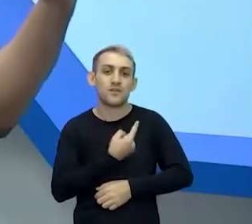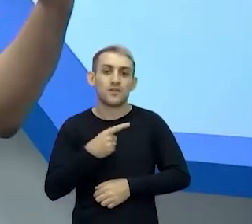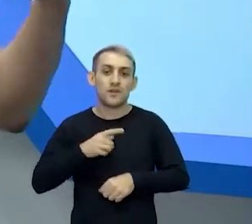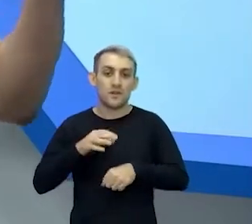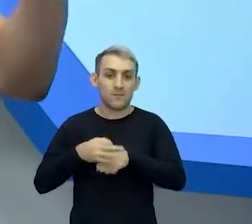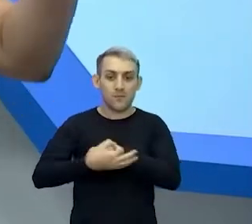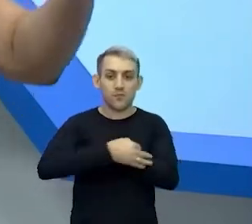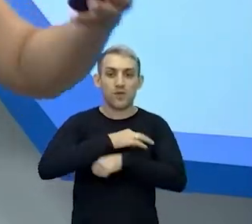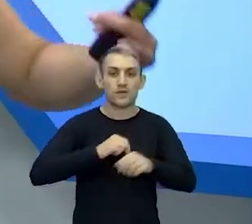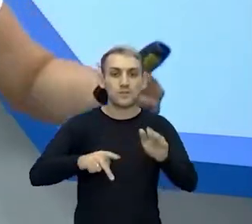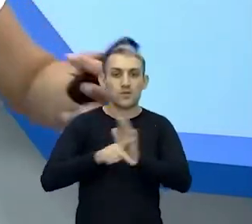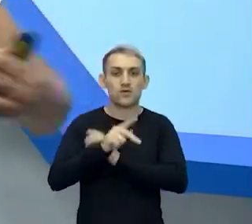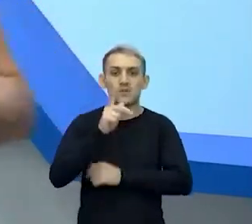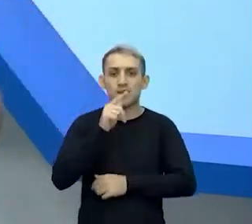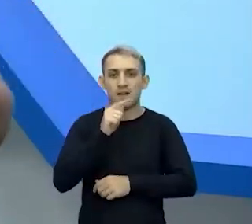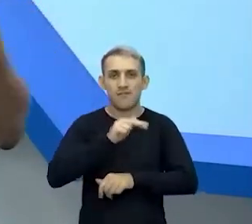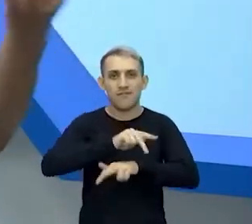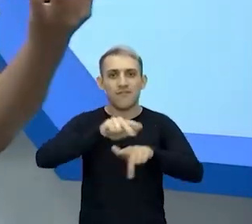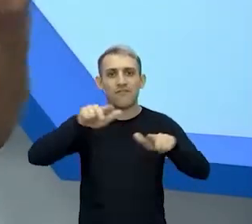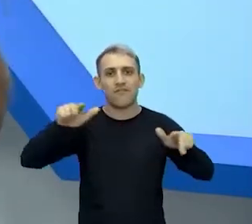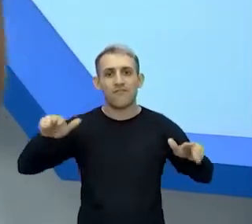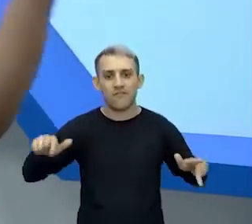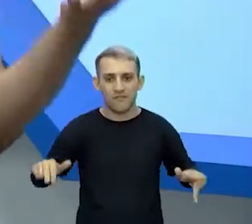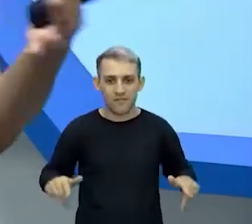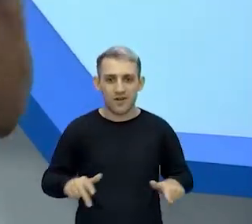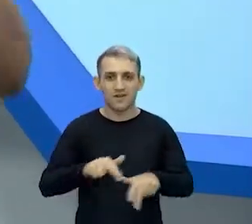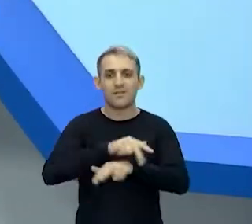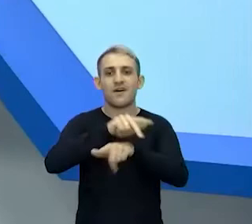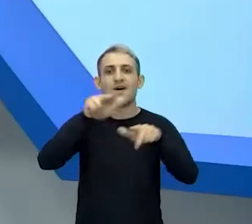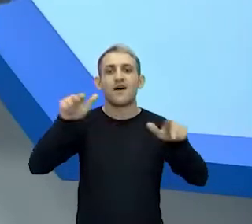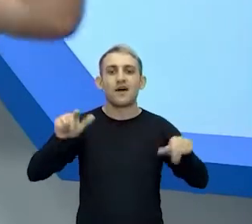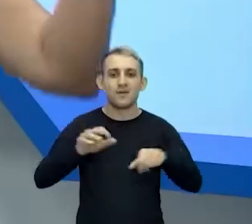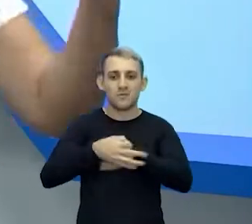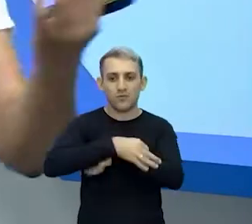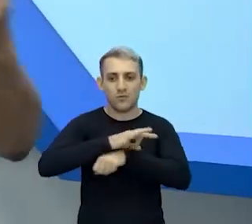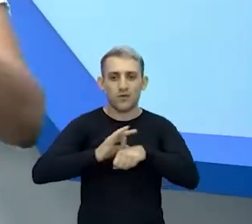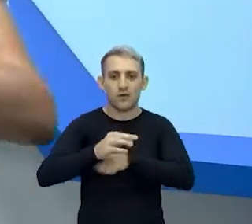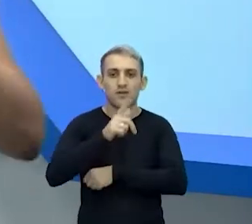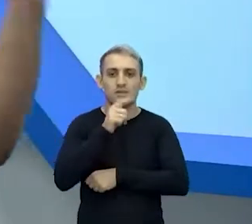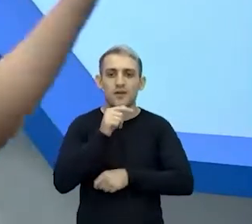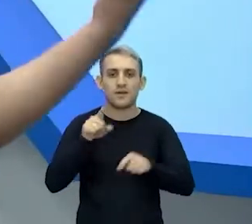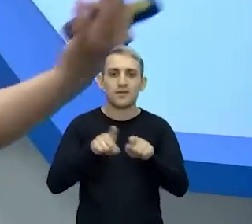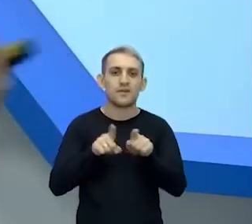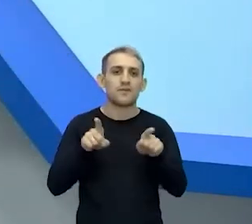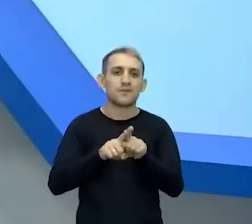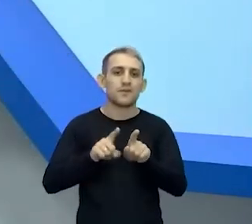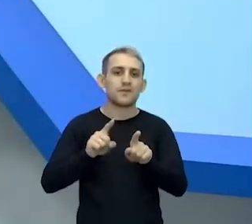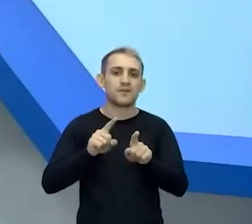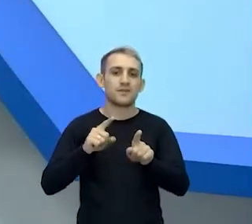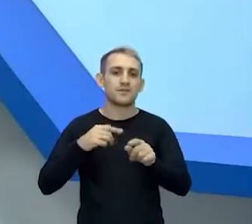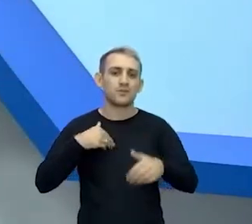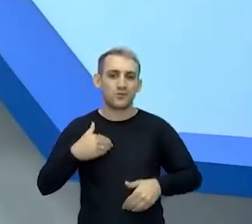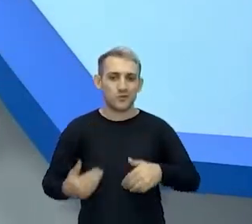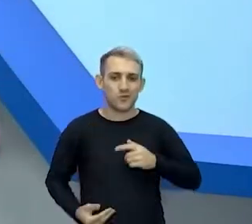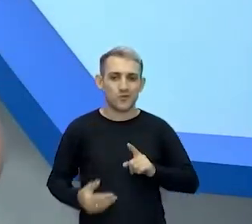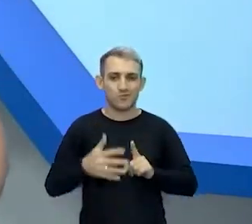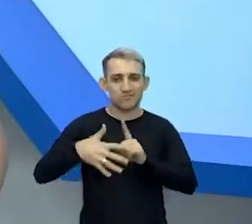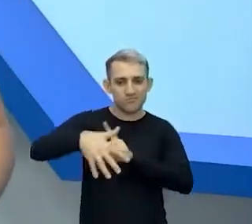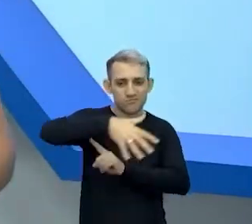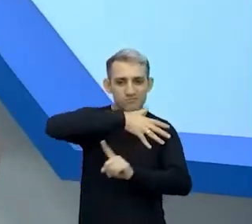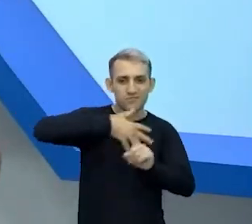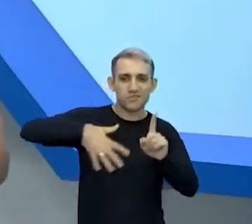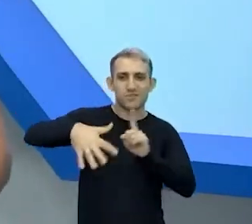moléculas de água, milhares, milhões, bilhões, né, delas nos cobrindo em volta. E aí, o